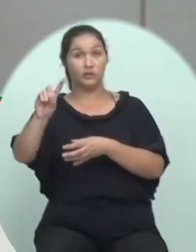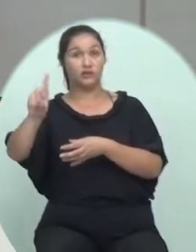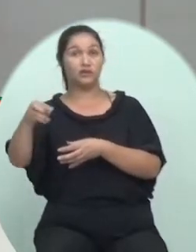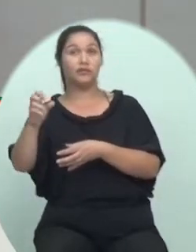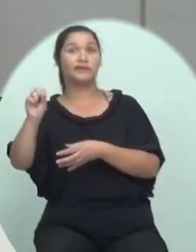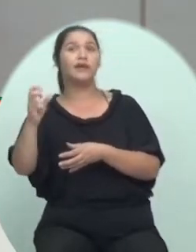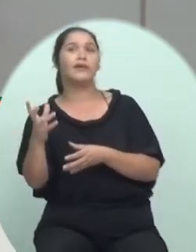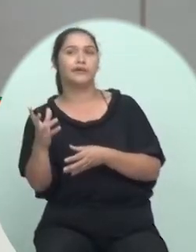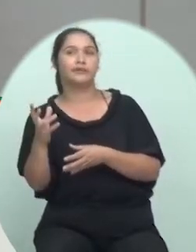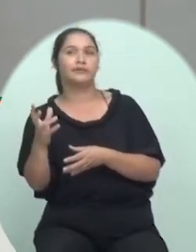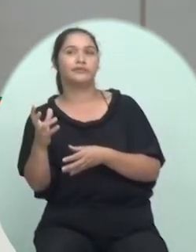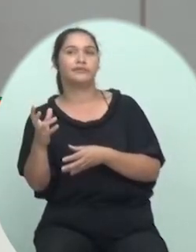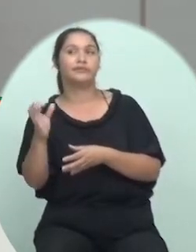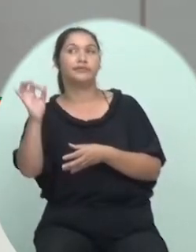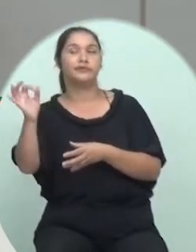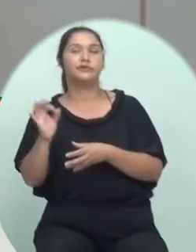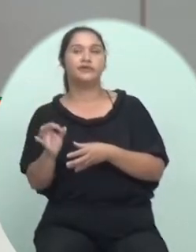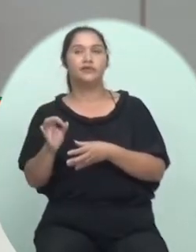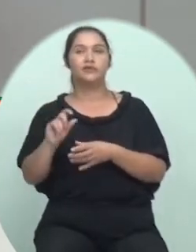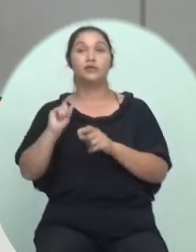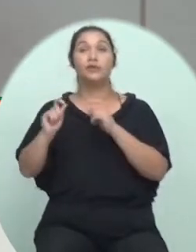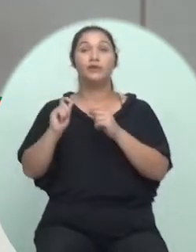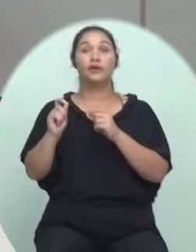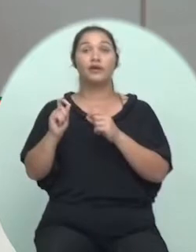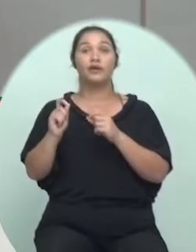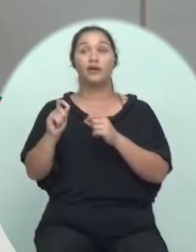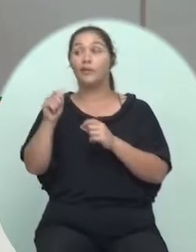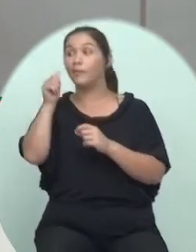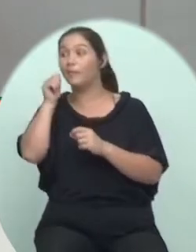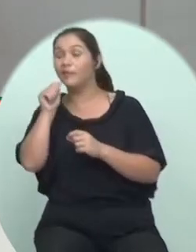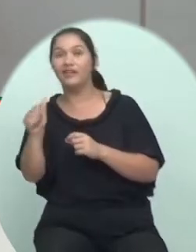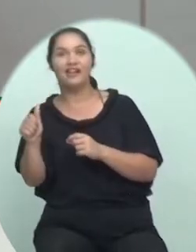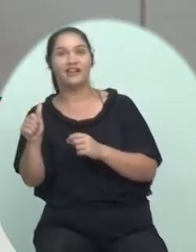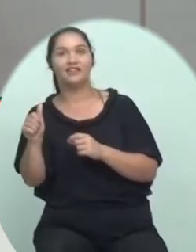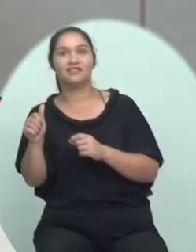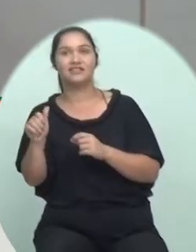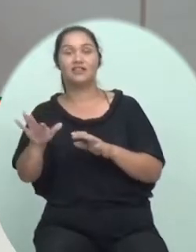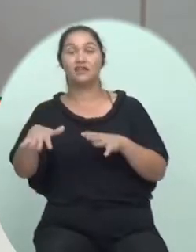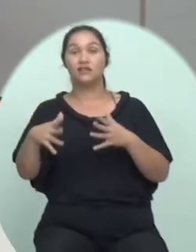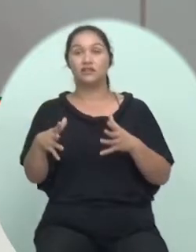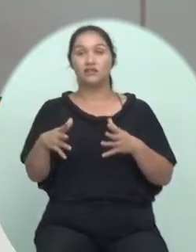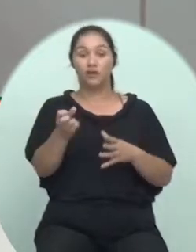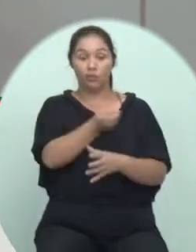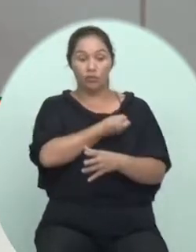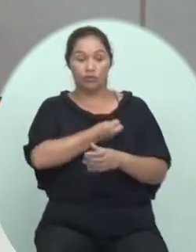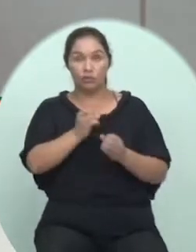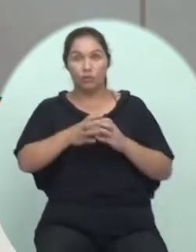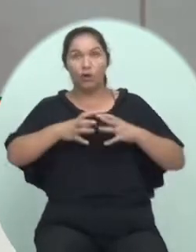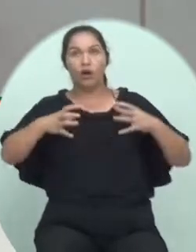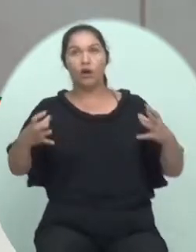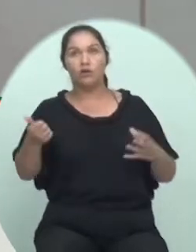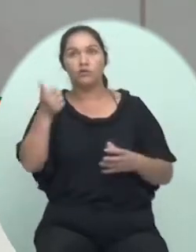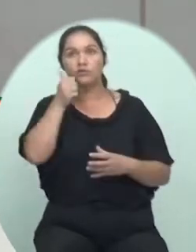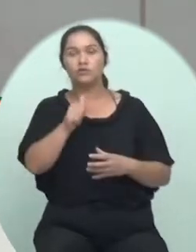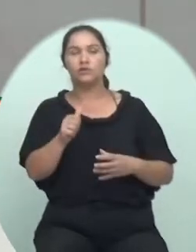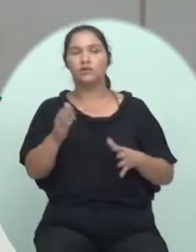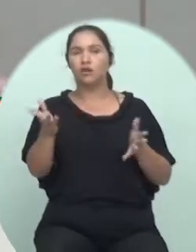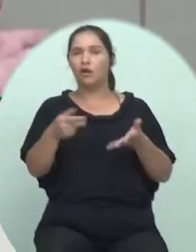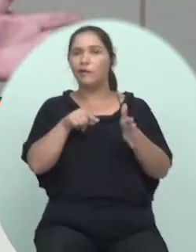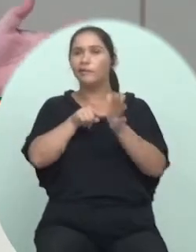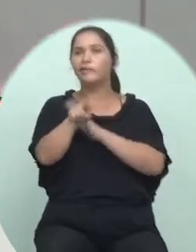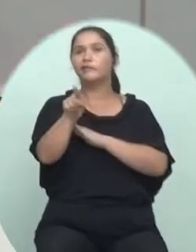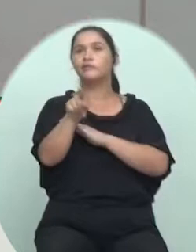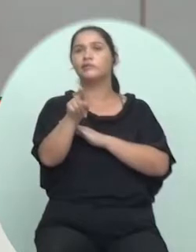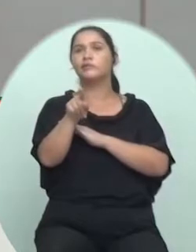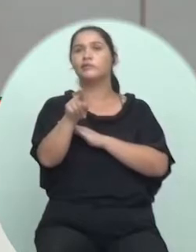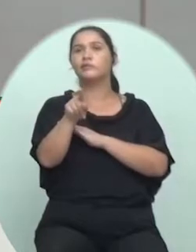51,8% da população de Criciúma é composta por mulheres, a maioria da população é por mulheres. E o que, que o município está fazendo,